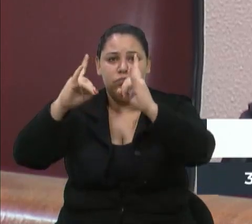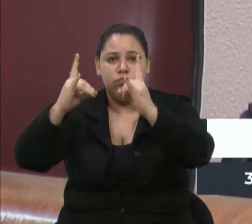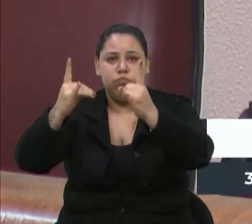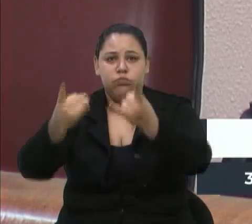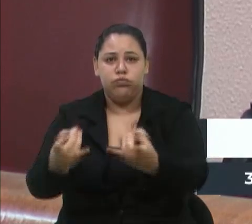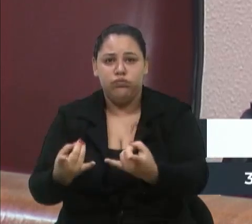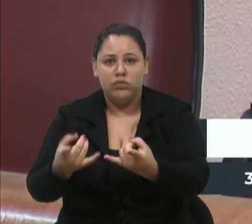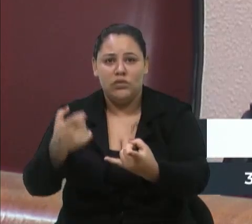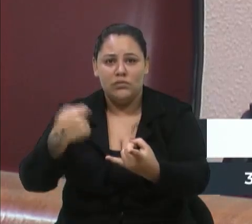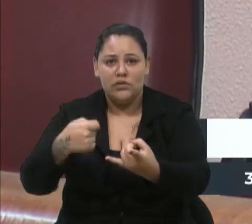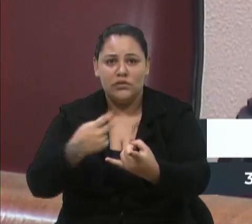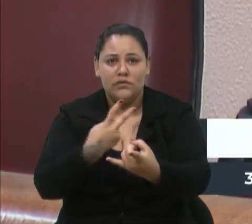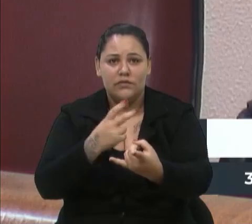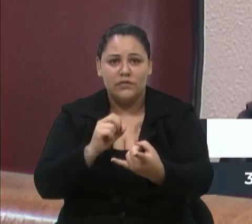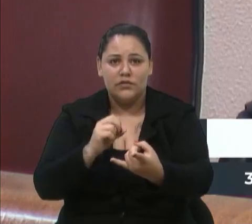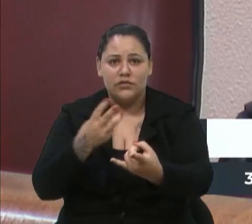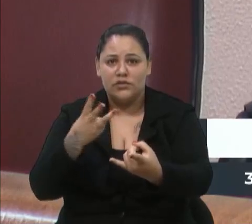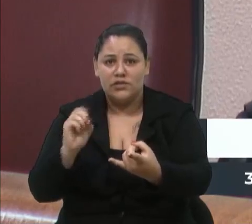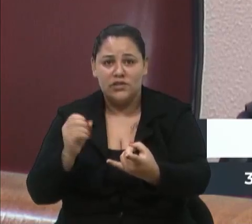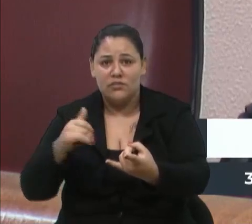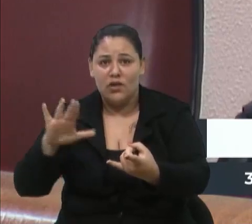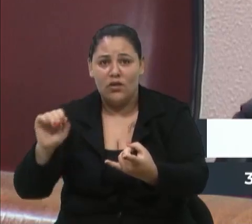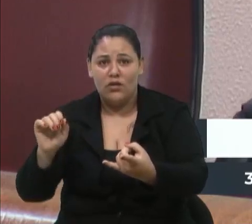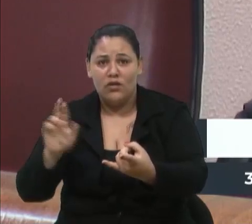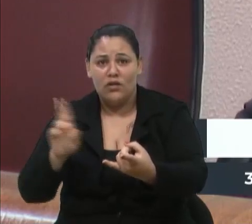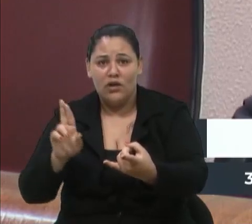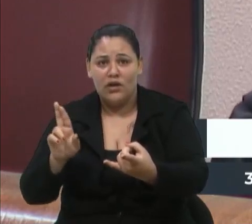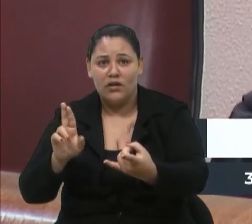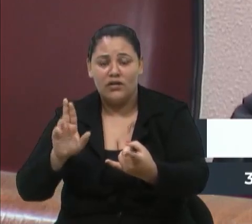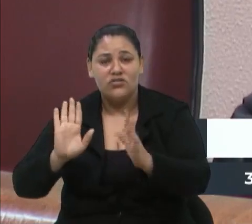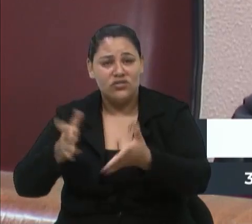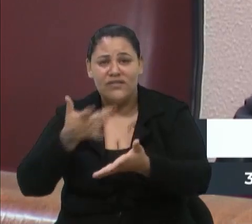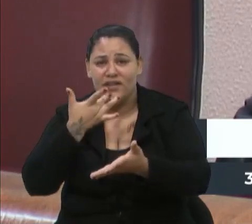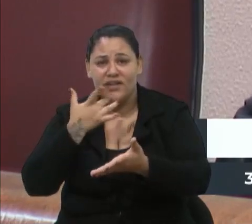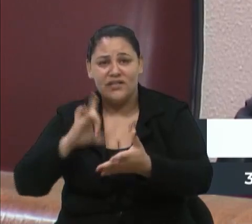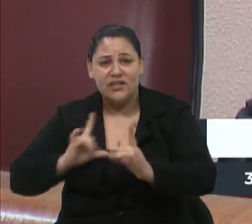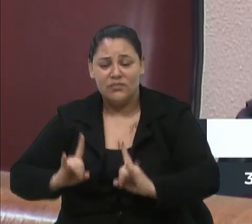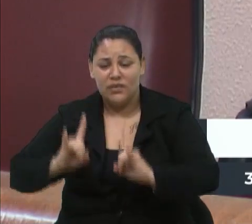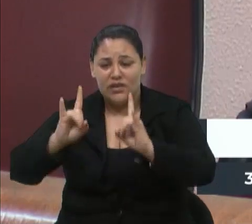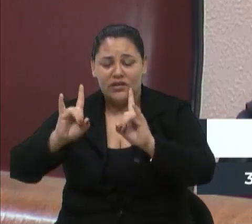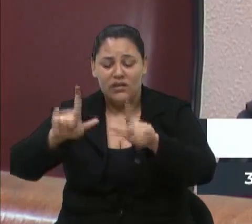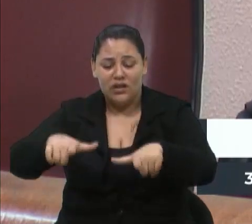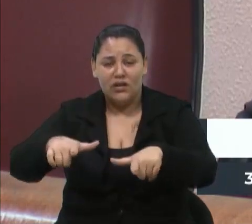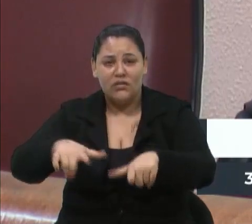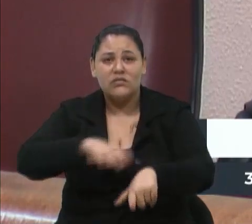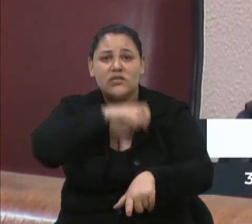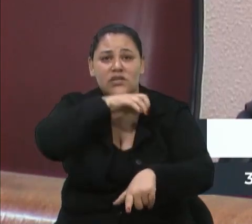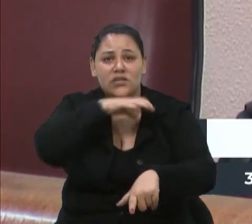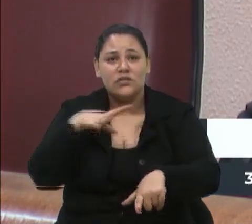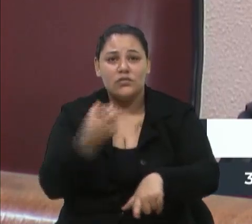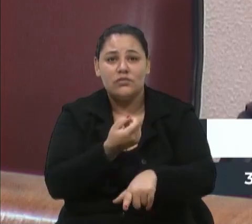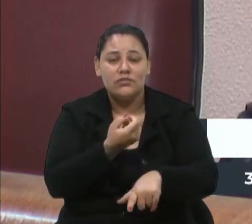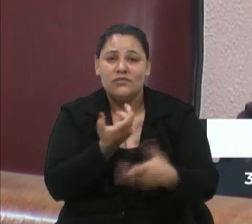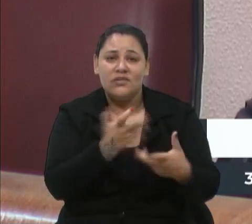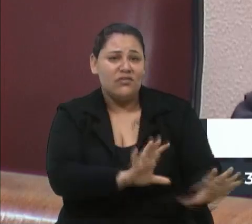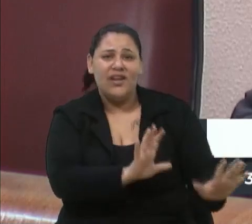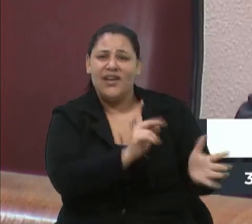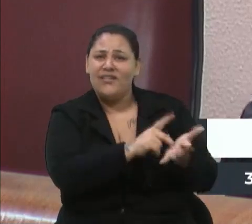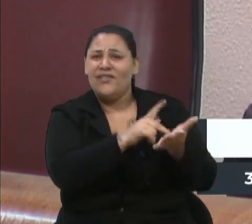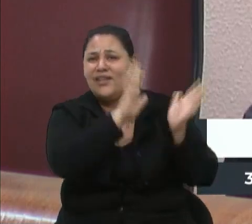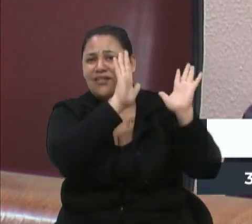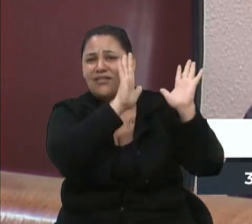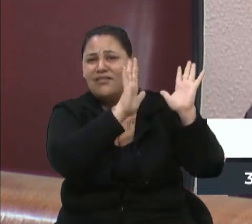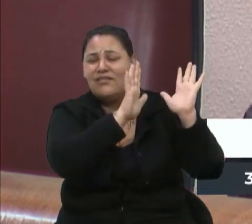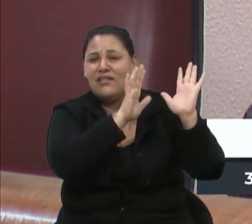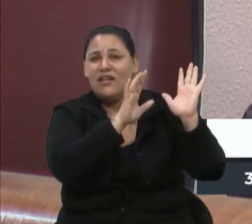Era fácil. Já está ali, tem o prédio, tem o local, tem o terreno, tem tudo. Mas não querem, essa é a verdade. E vou